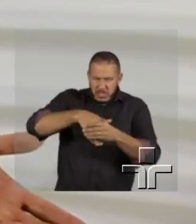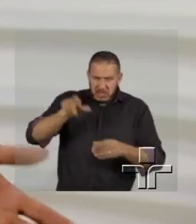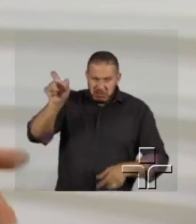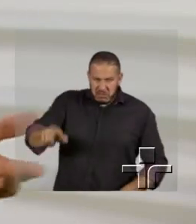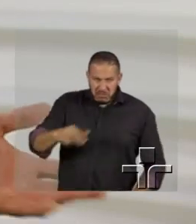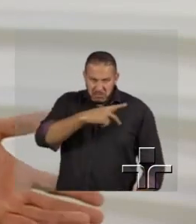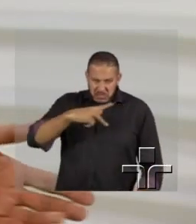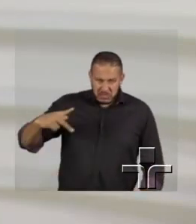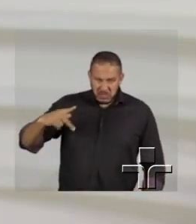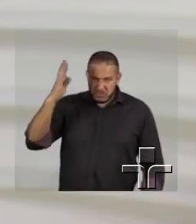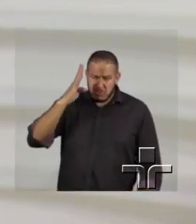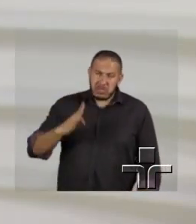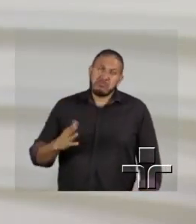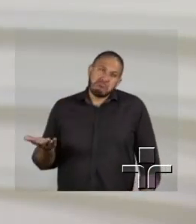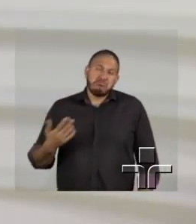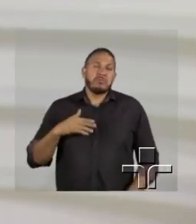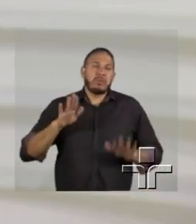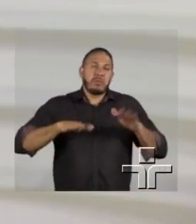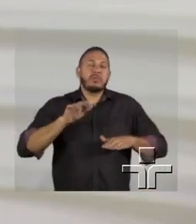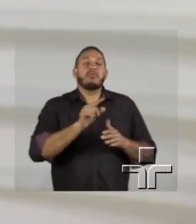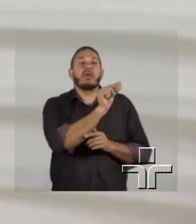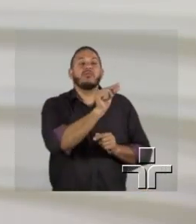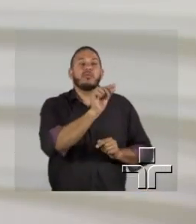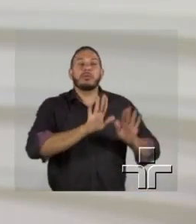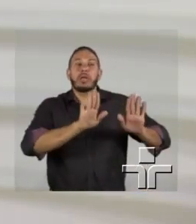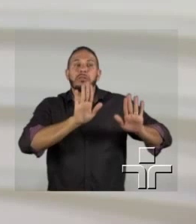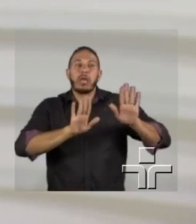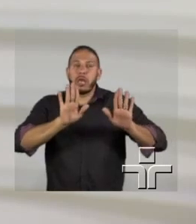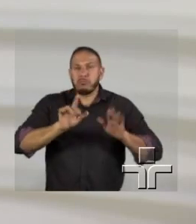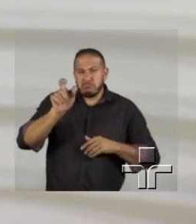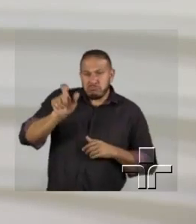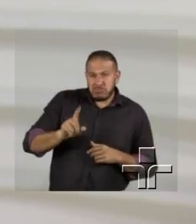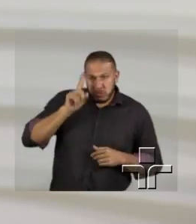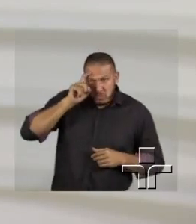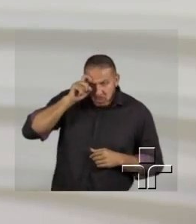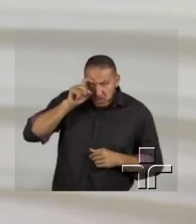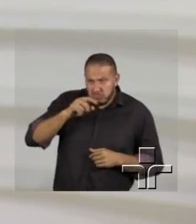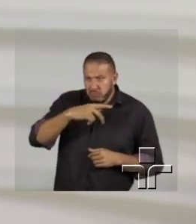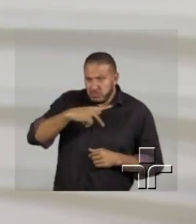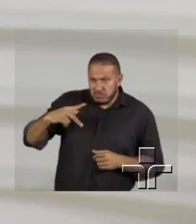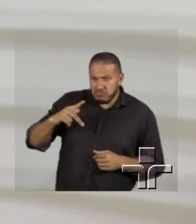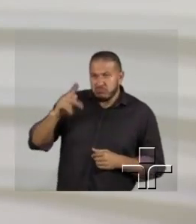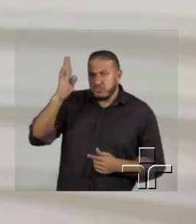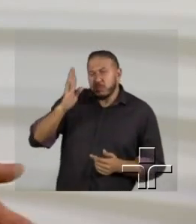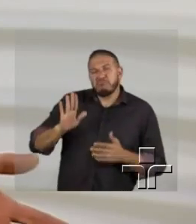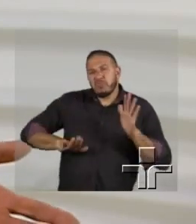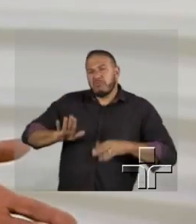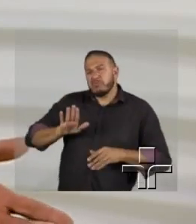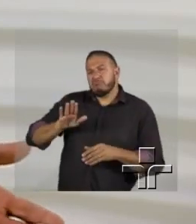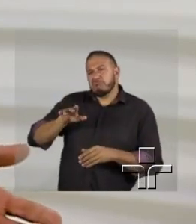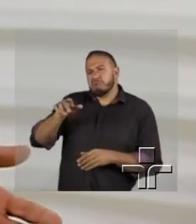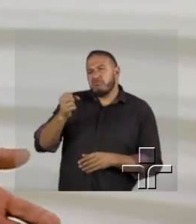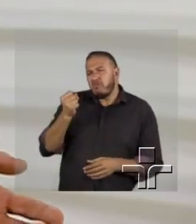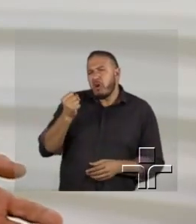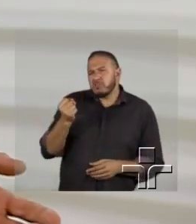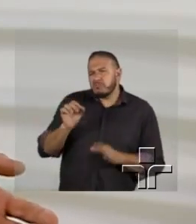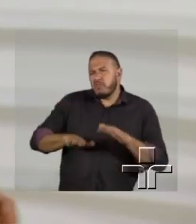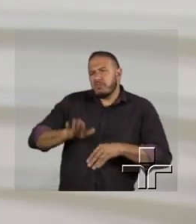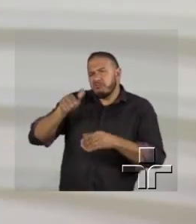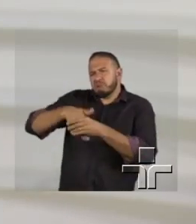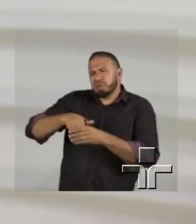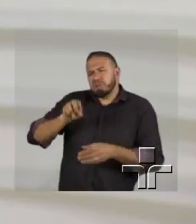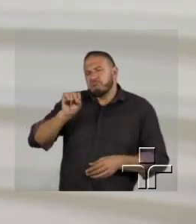sou especialista nessa área. O STF, antigamente, por exemplo, eu lembro, não digo nem tanto antigamente,